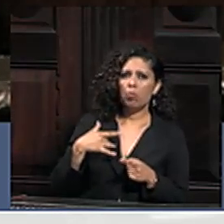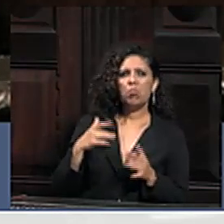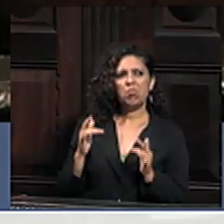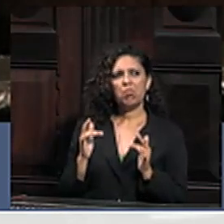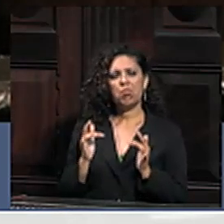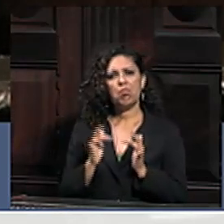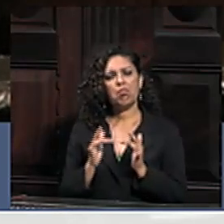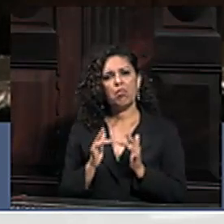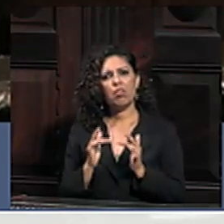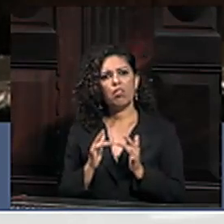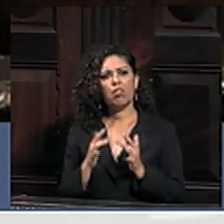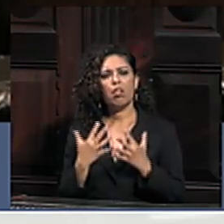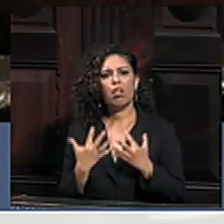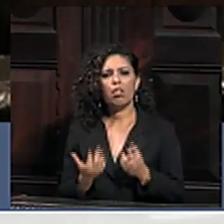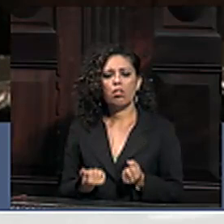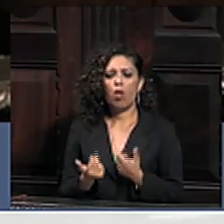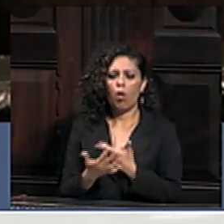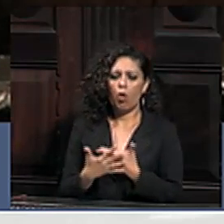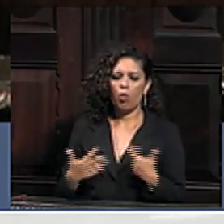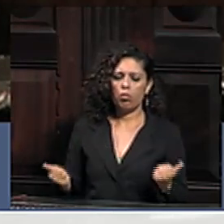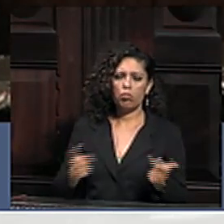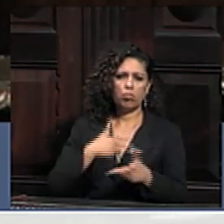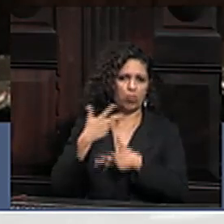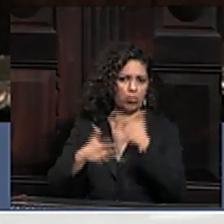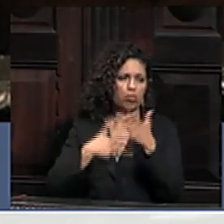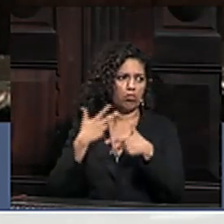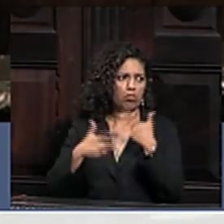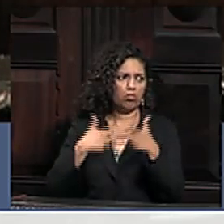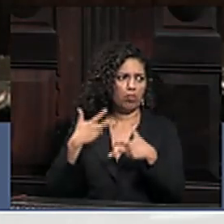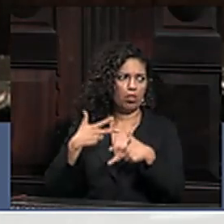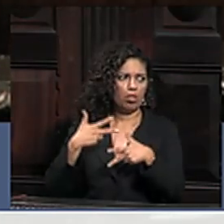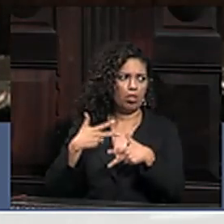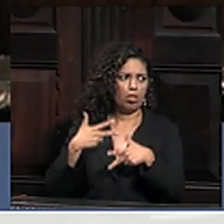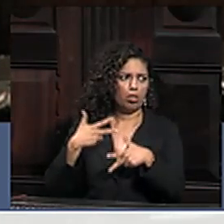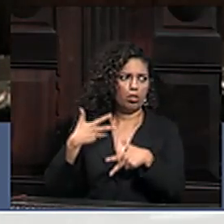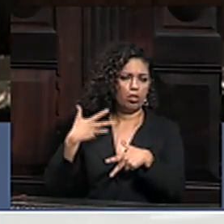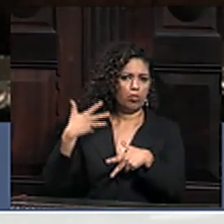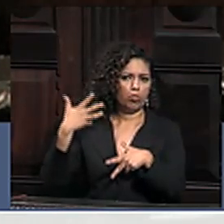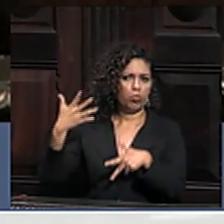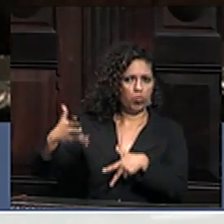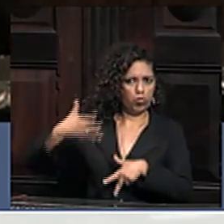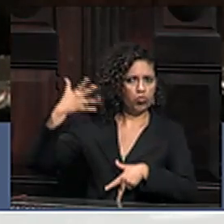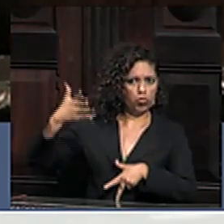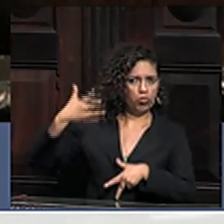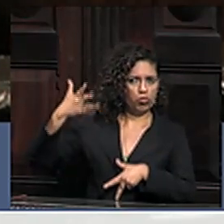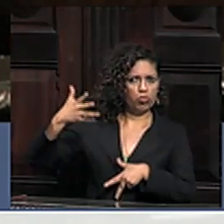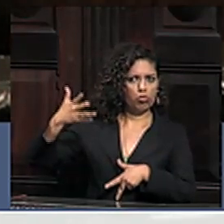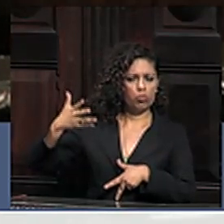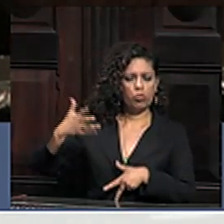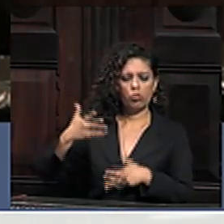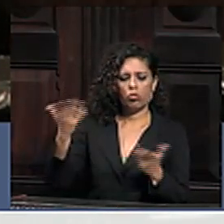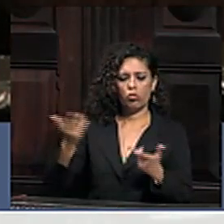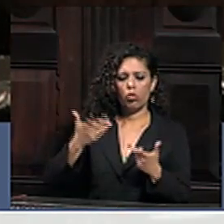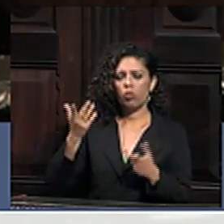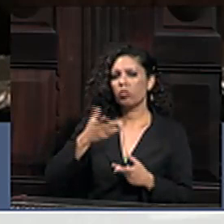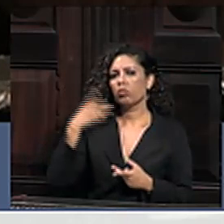observações e outras que não vou aqui destacar, do discurso feito hoje pelo deputado Paulo Ramos,